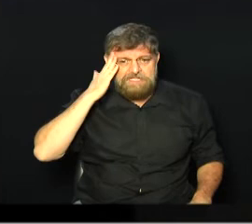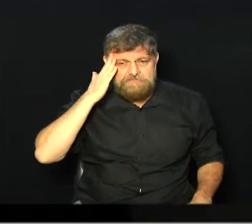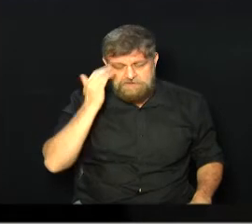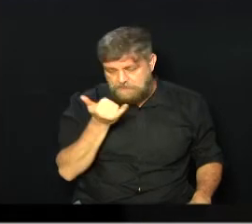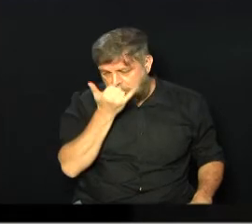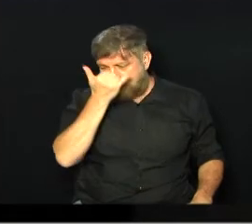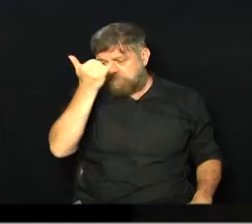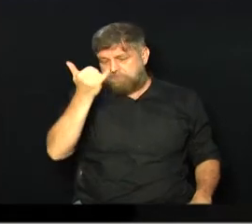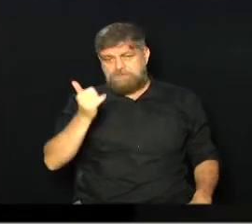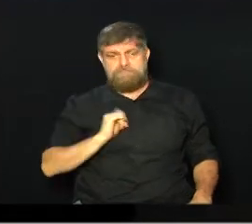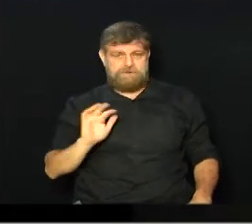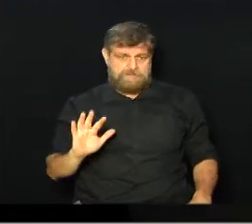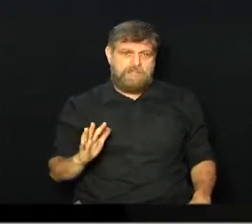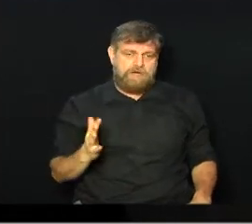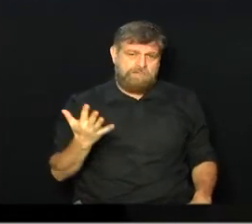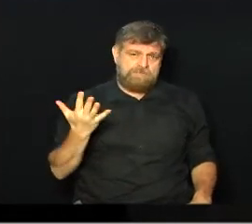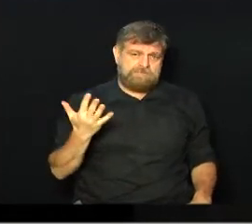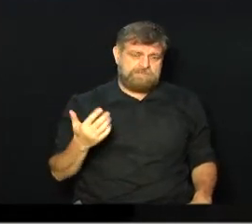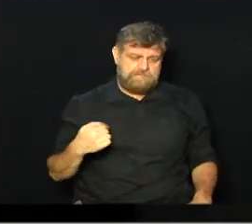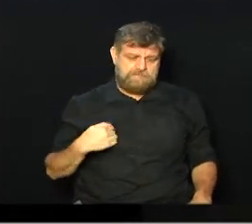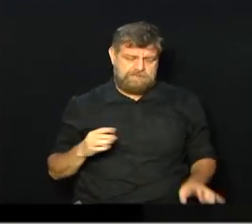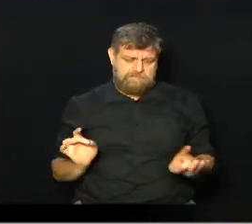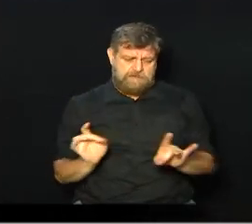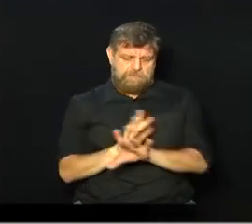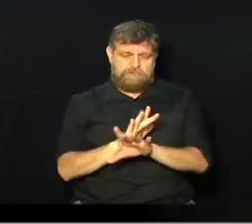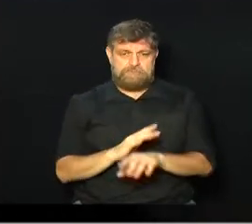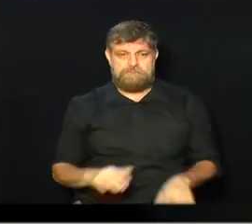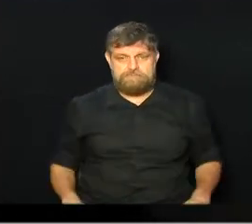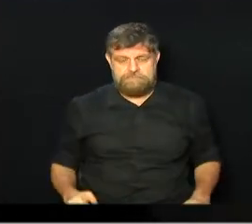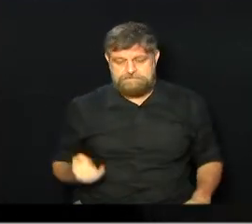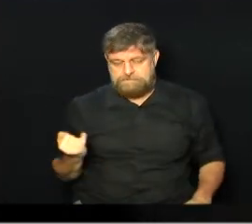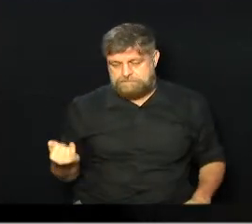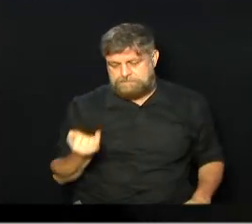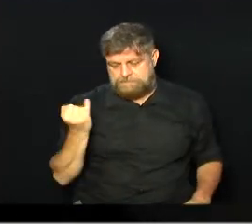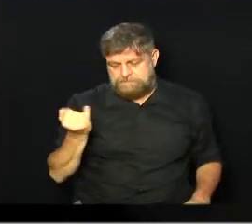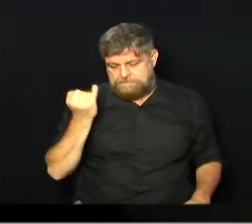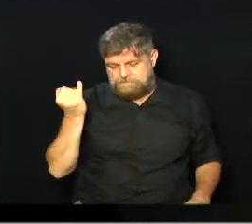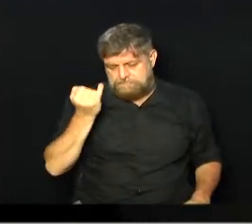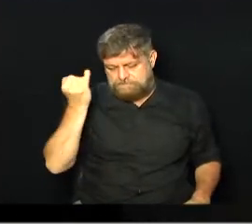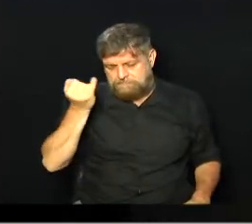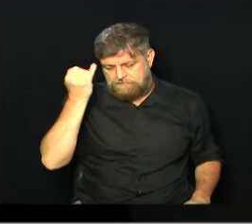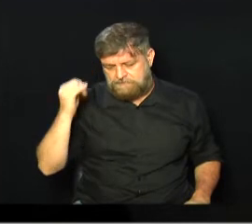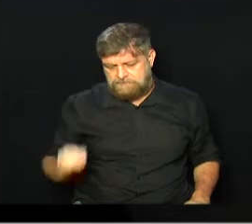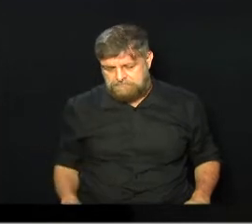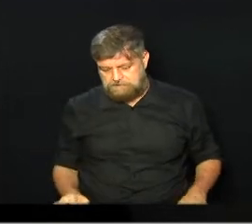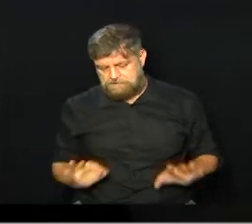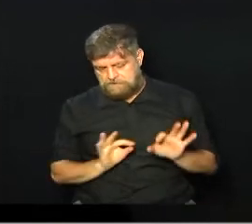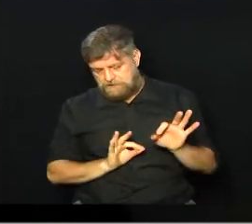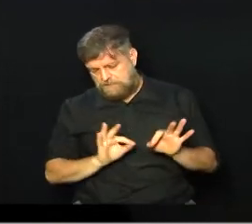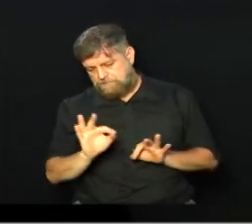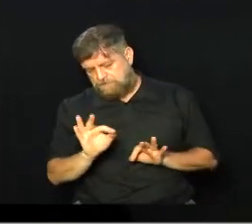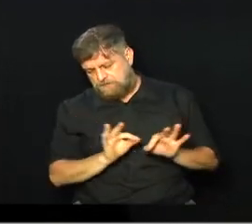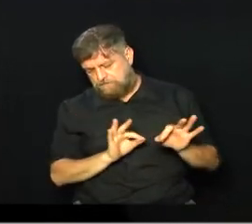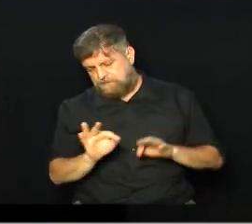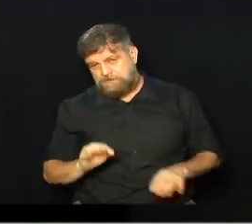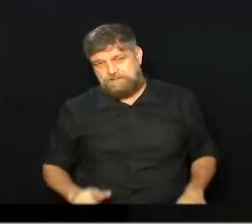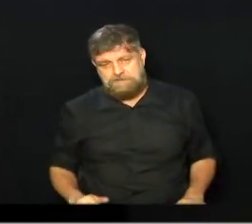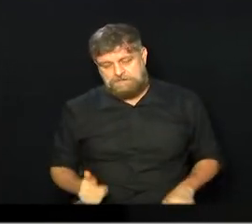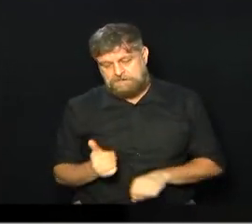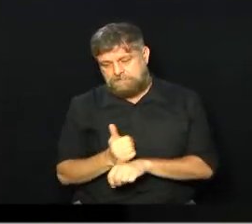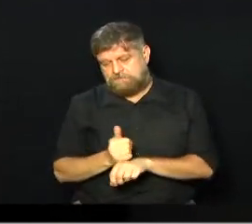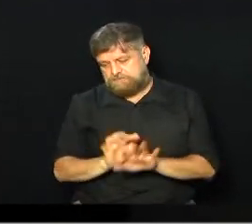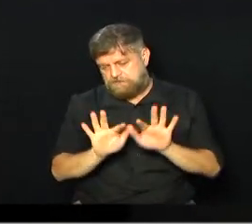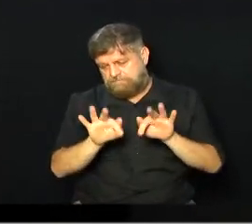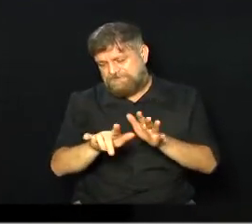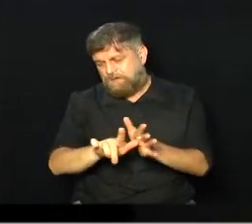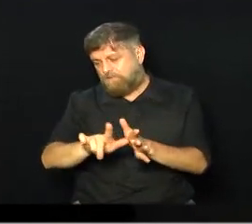momento acontecer também. Então, por isso que eu falo que o importante da preparação de um encerramento de carreira bem